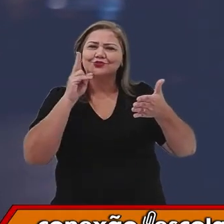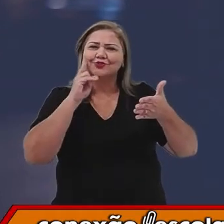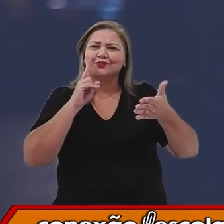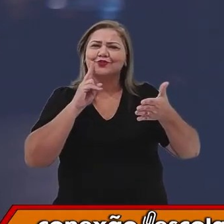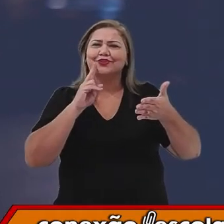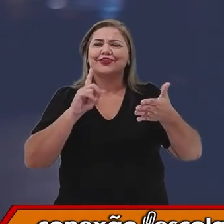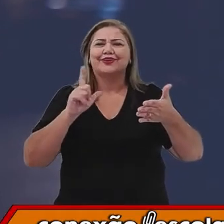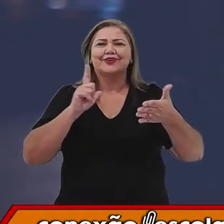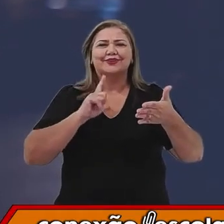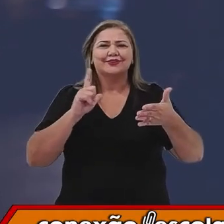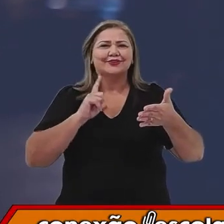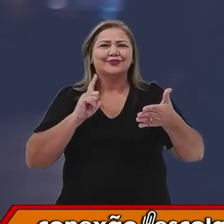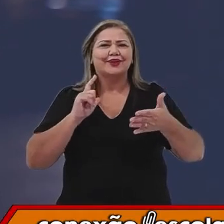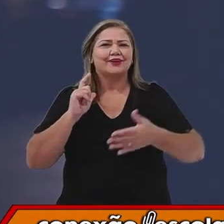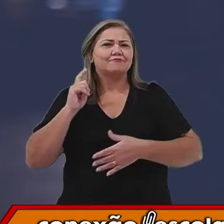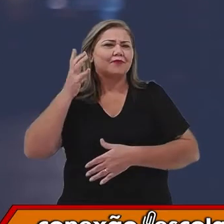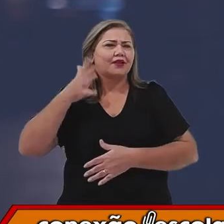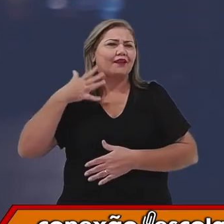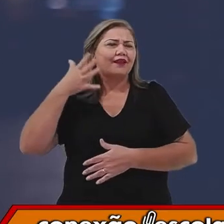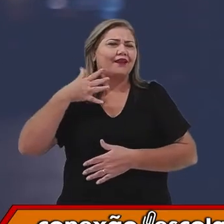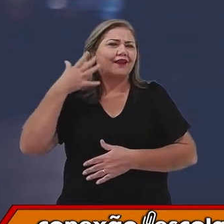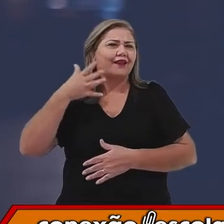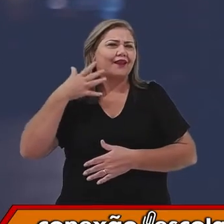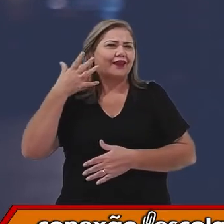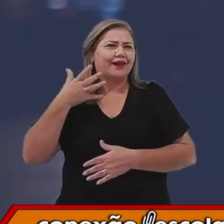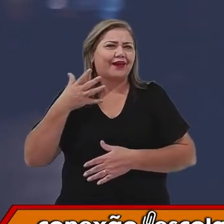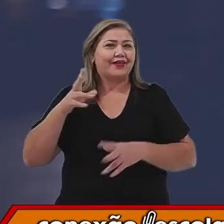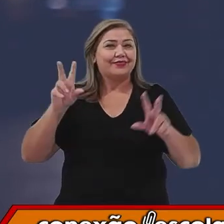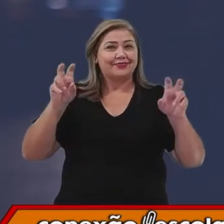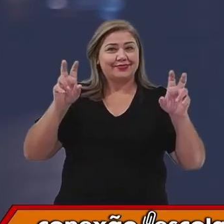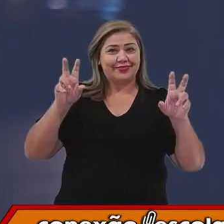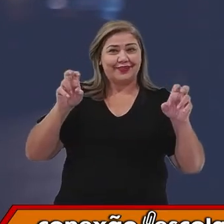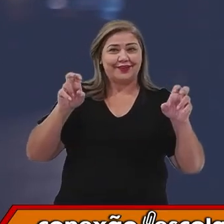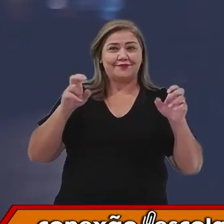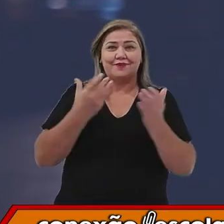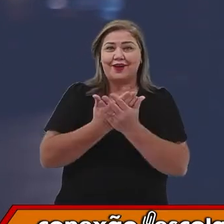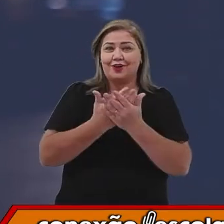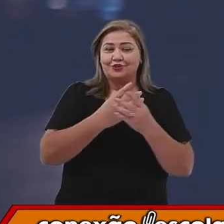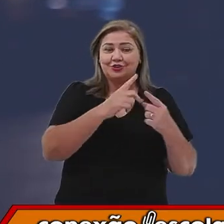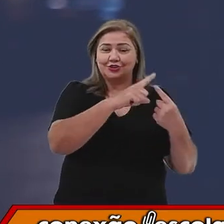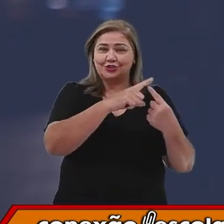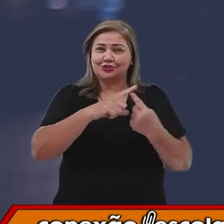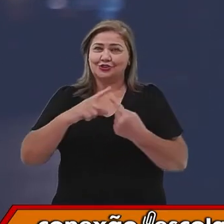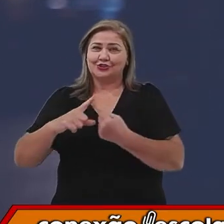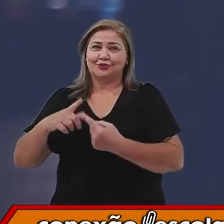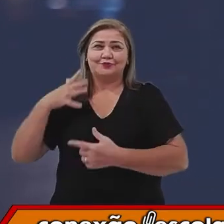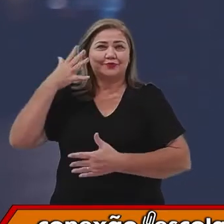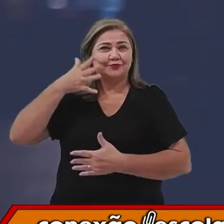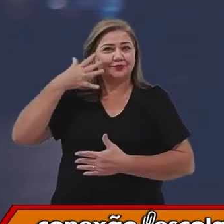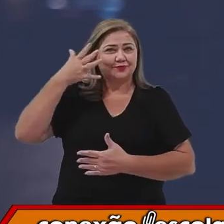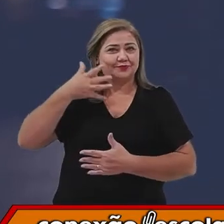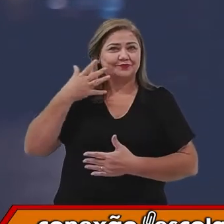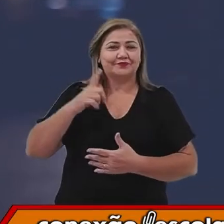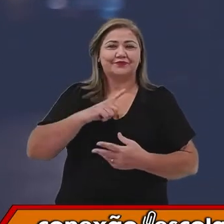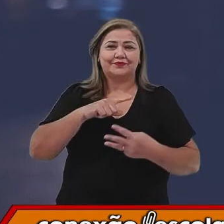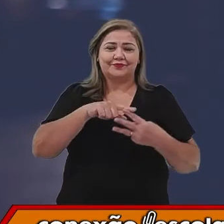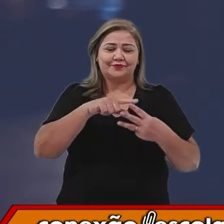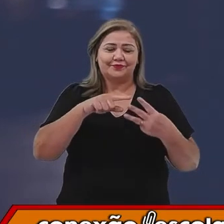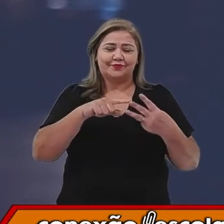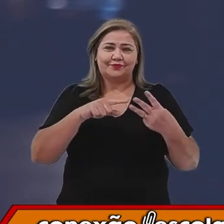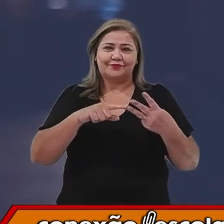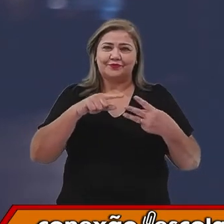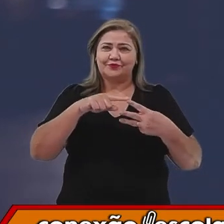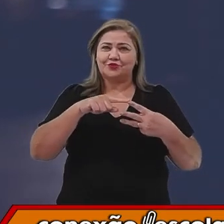que o tema da nossa aula é discurso, os tipos de discurso? Nós temos 3 tipos, basicamente. O